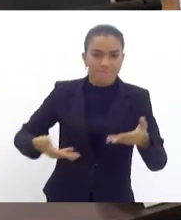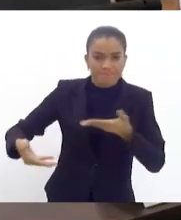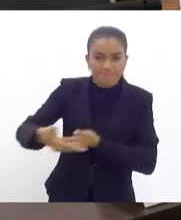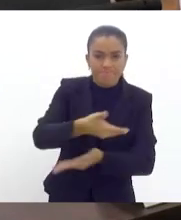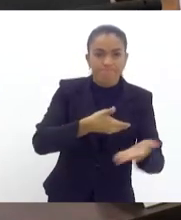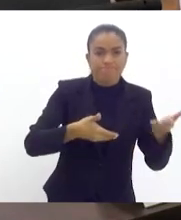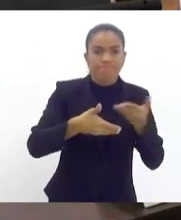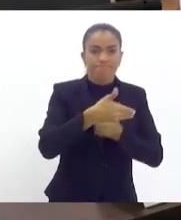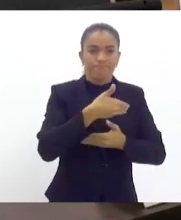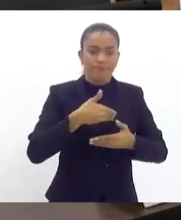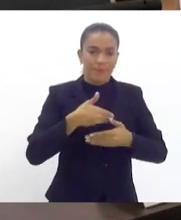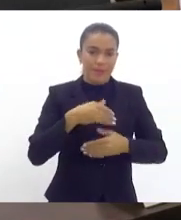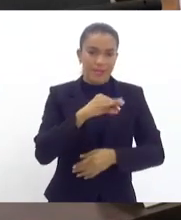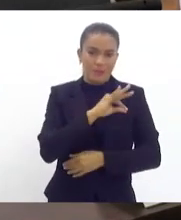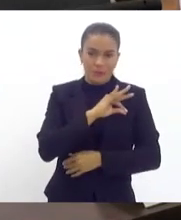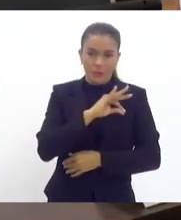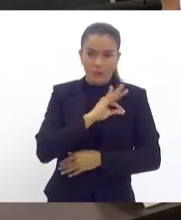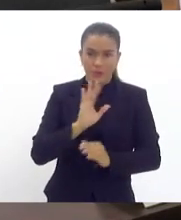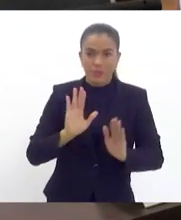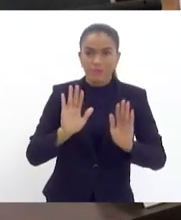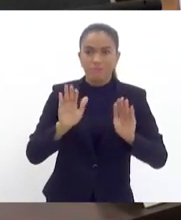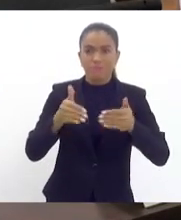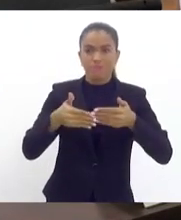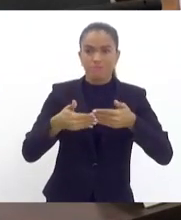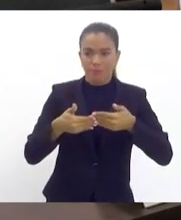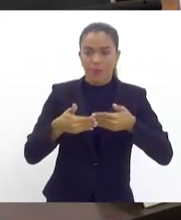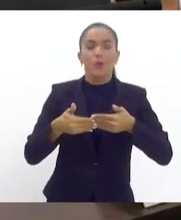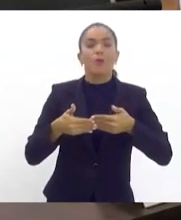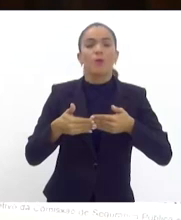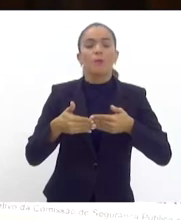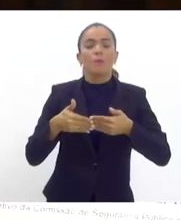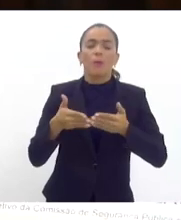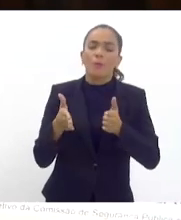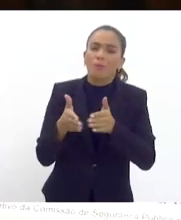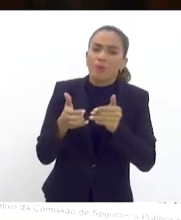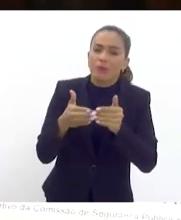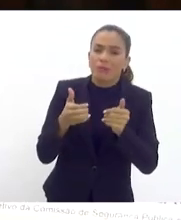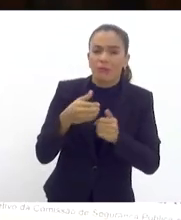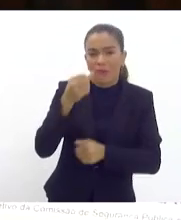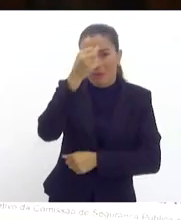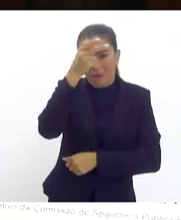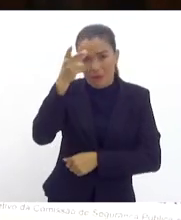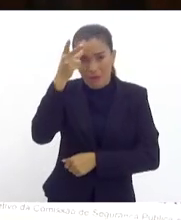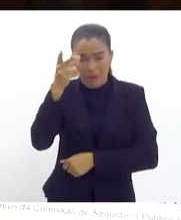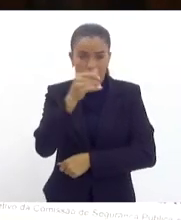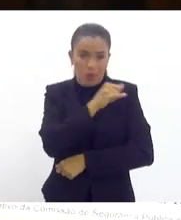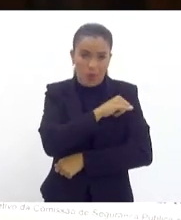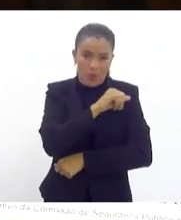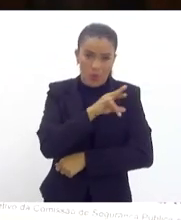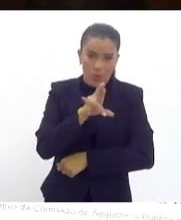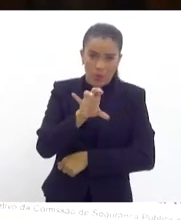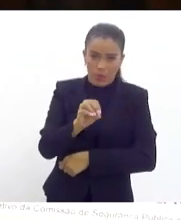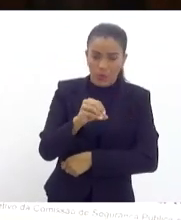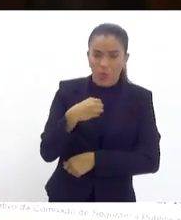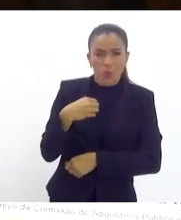das forças e aqui termino fazendo o meu incessante apelo para prefeitura do Rio de Janeiro não tô usando o lugar de